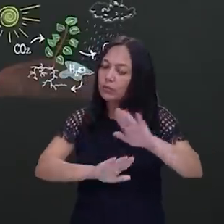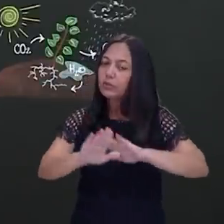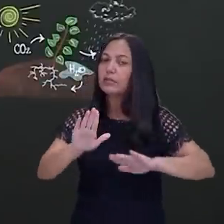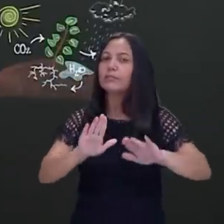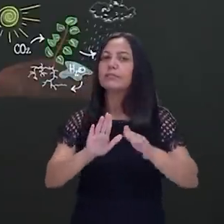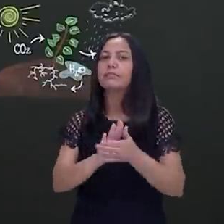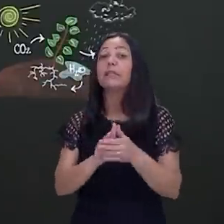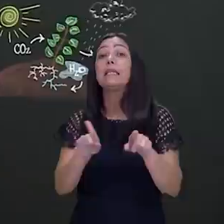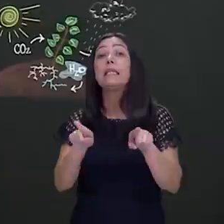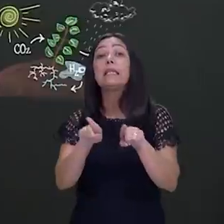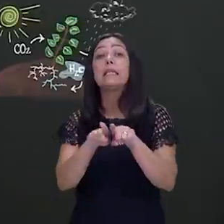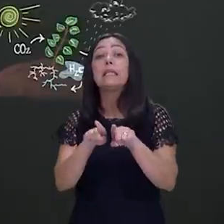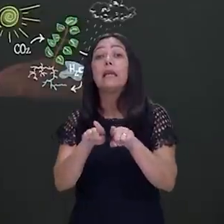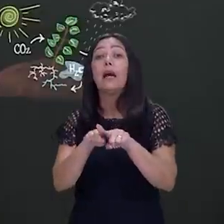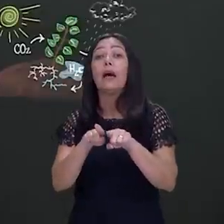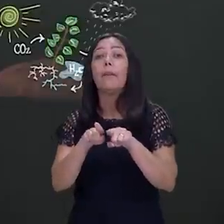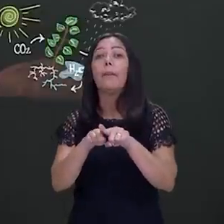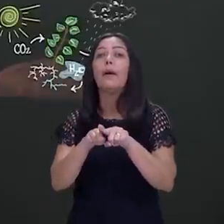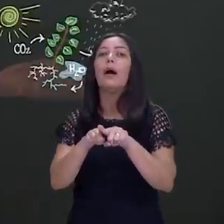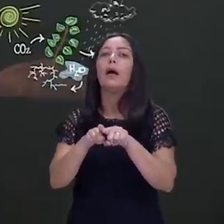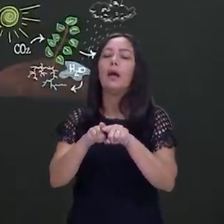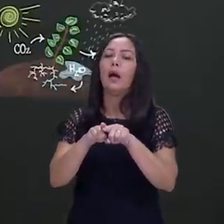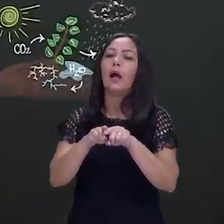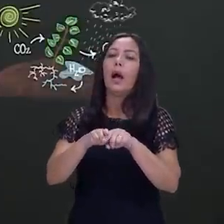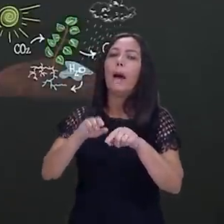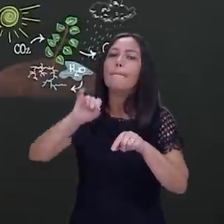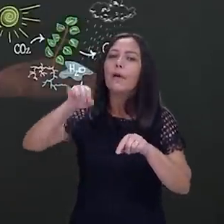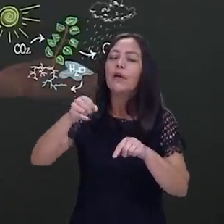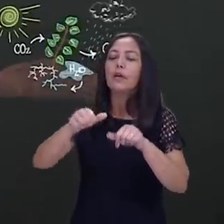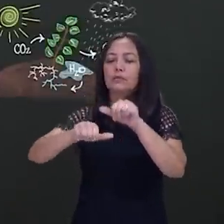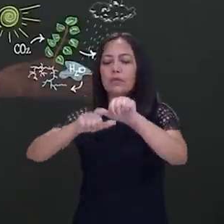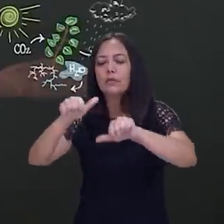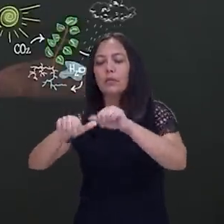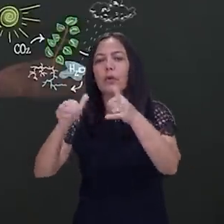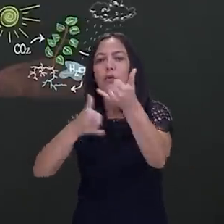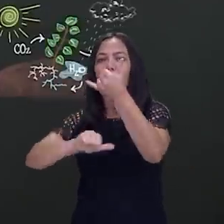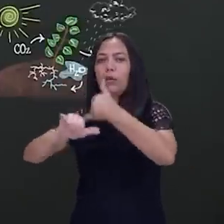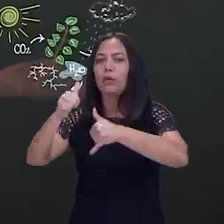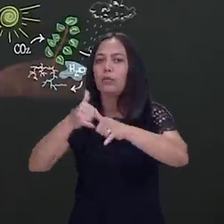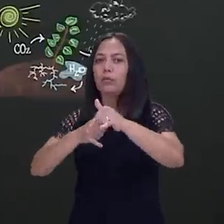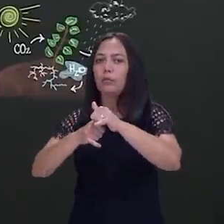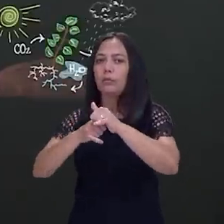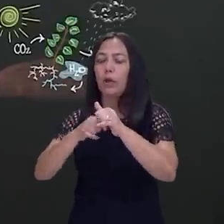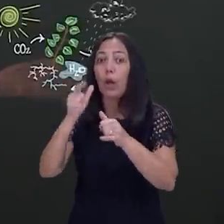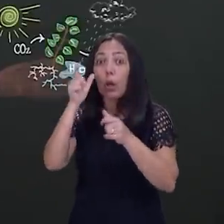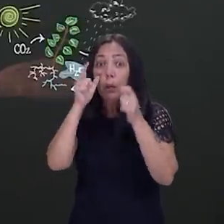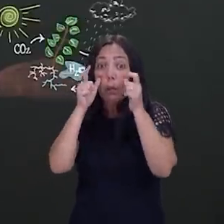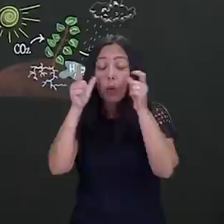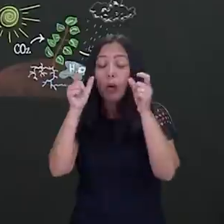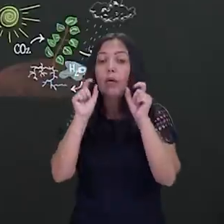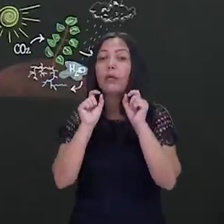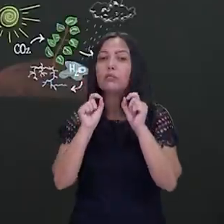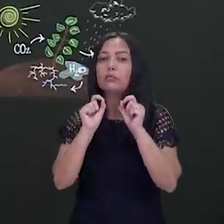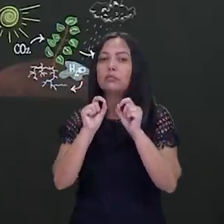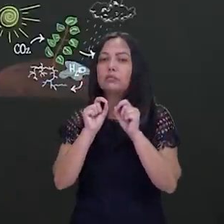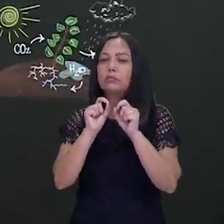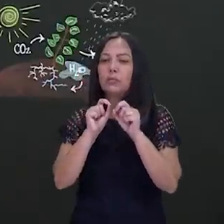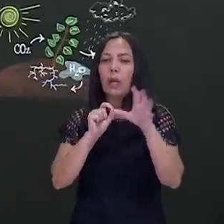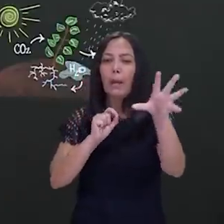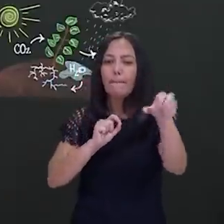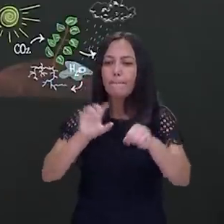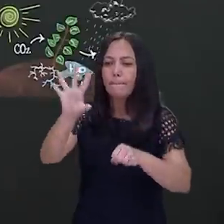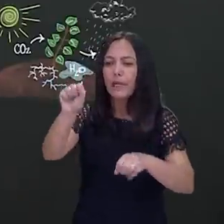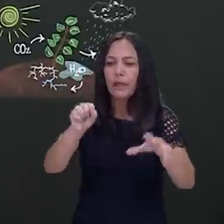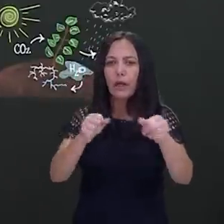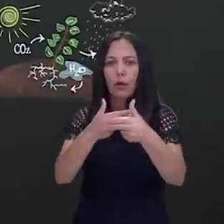bom? E pegando esse link da transformação química, é importante você atentar também a um fato. Você não pode juntar produtos